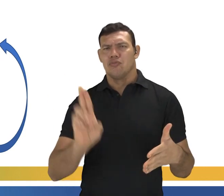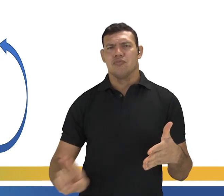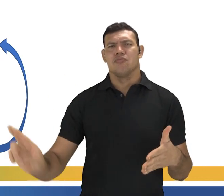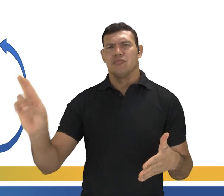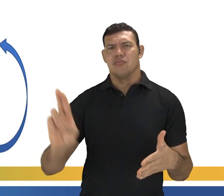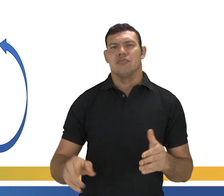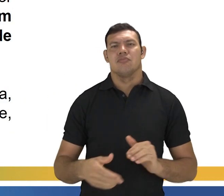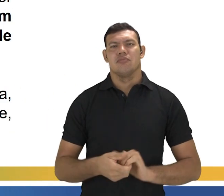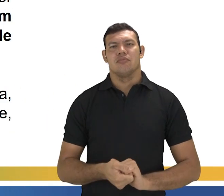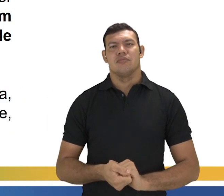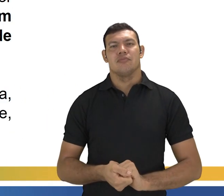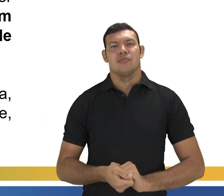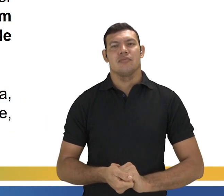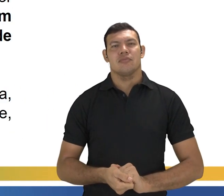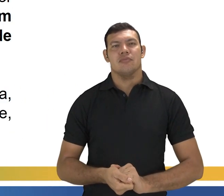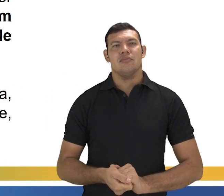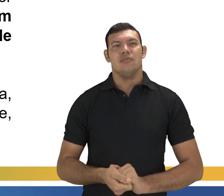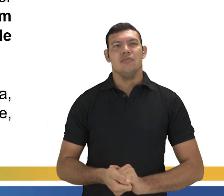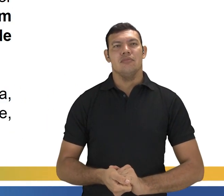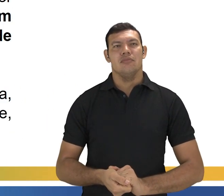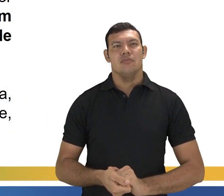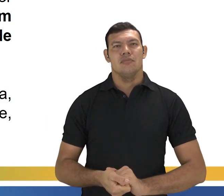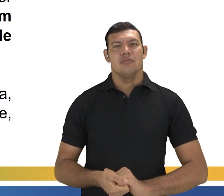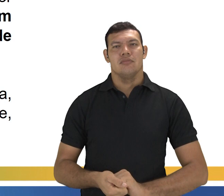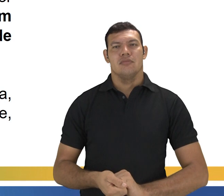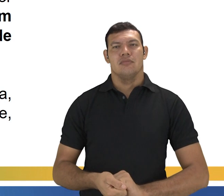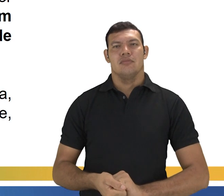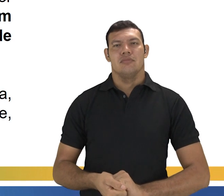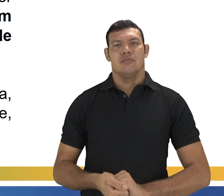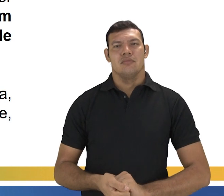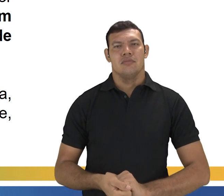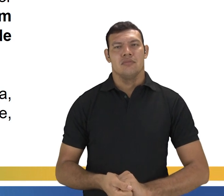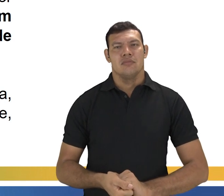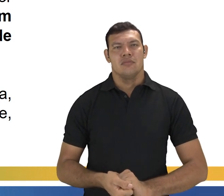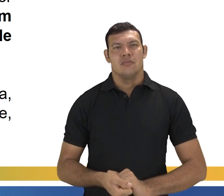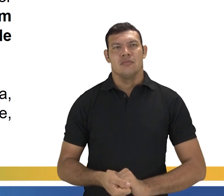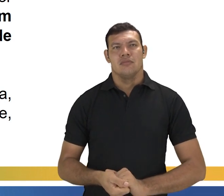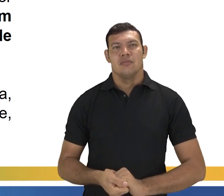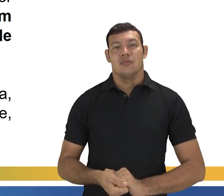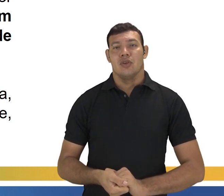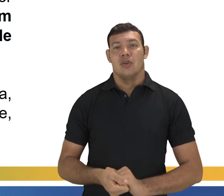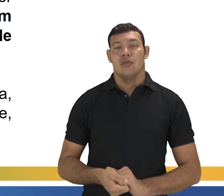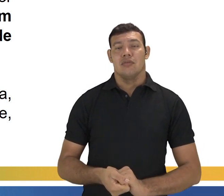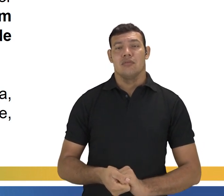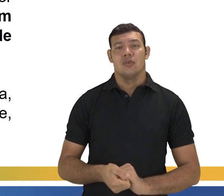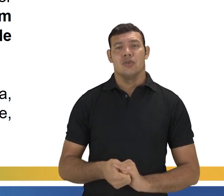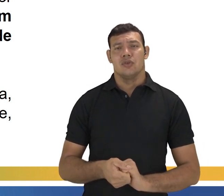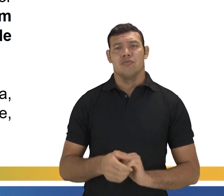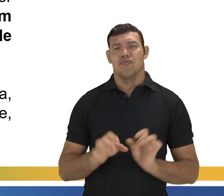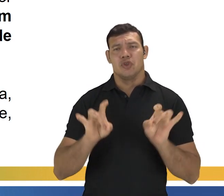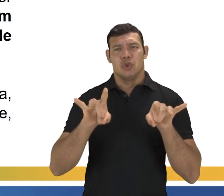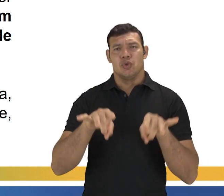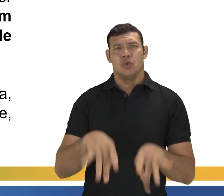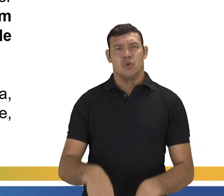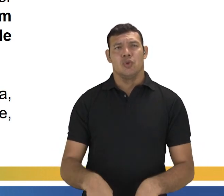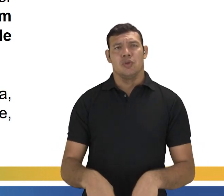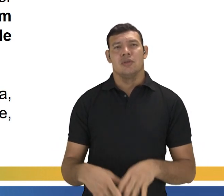para usufruir dessa estratégia argumentativa. A última estratégia argumentativa que eu trago para você hoje é